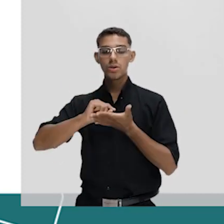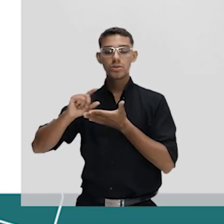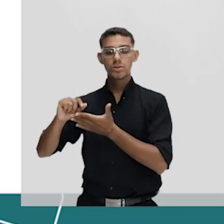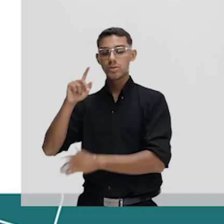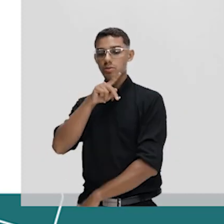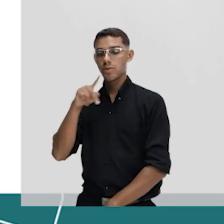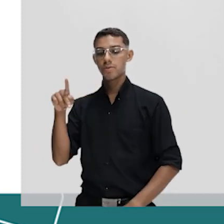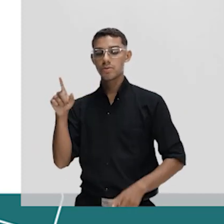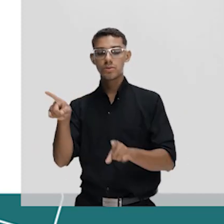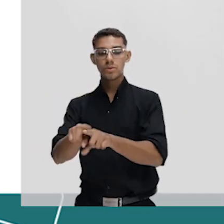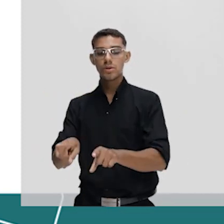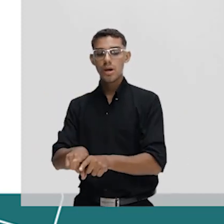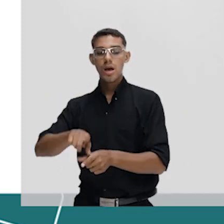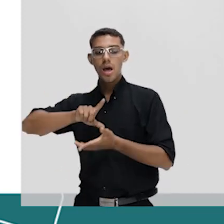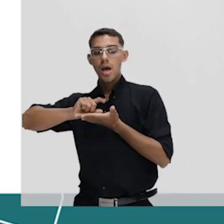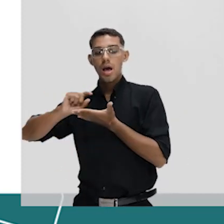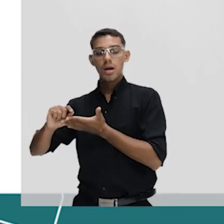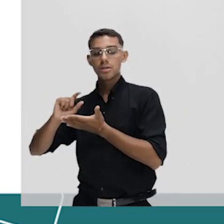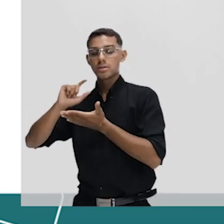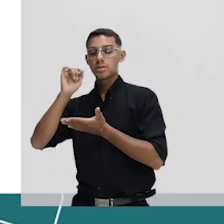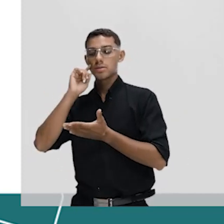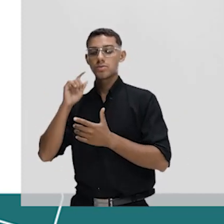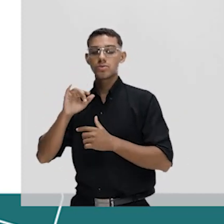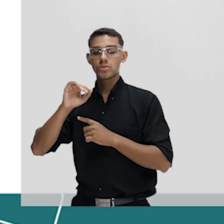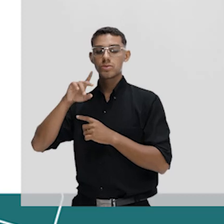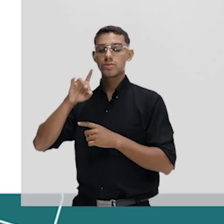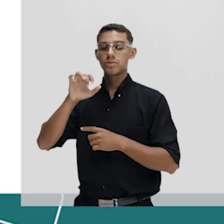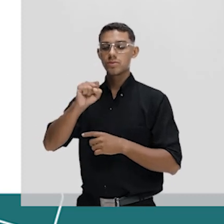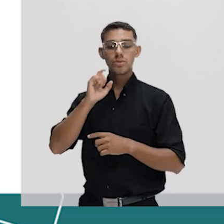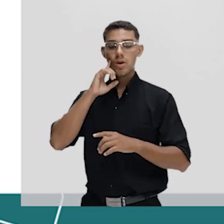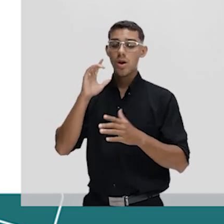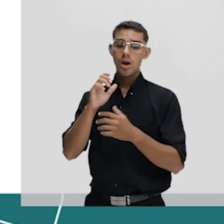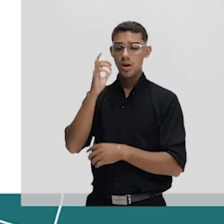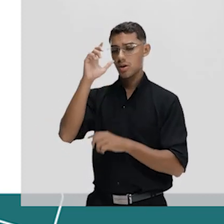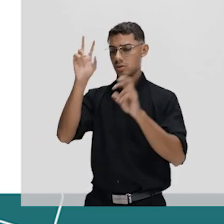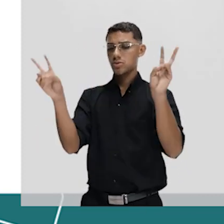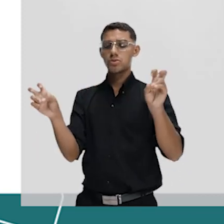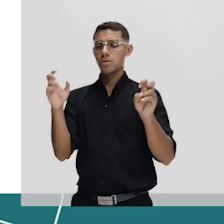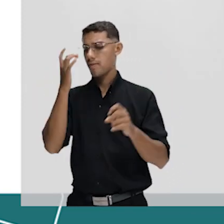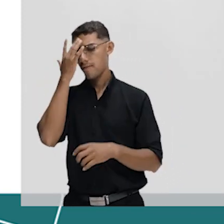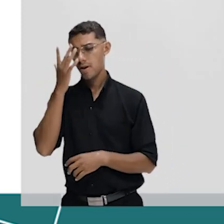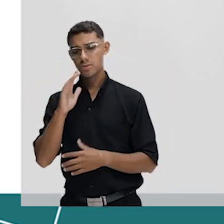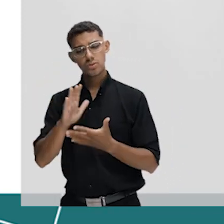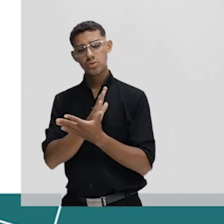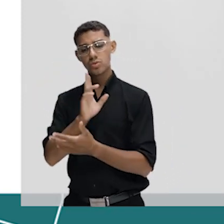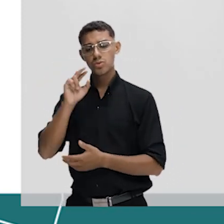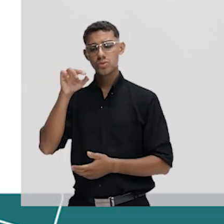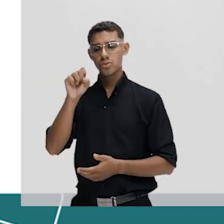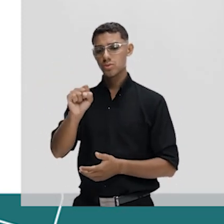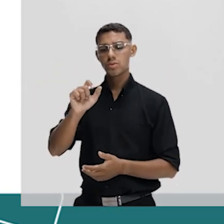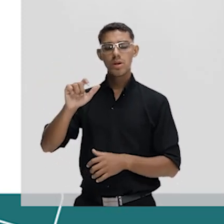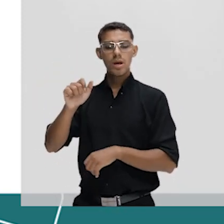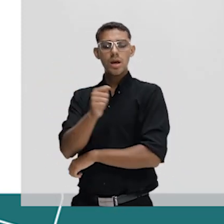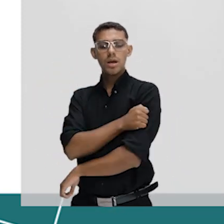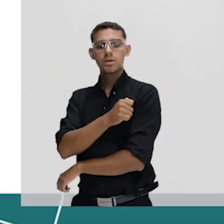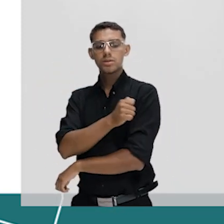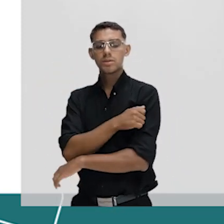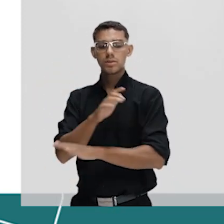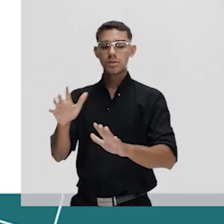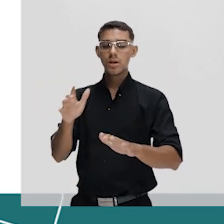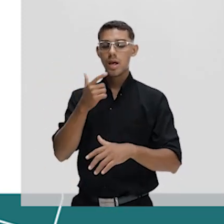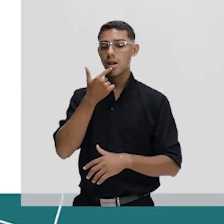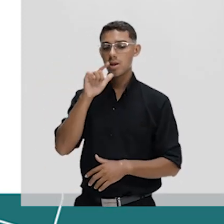Artigos definidos e indefinidos é assunto fácil para uns alunos. A língua portuguesa é um fundamento básico da